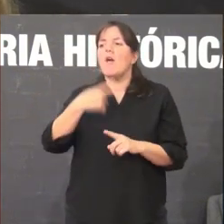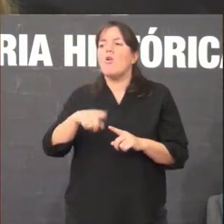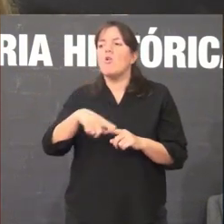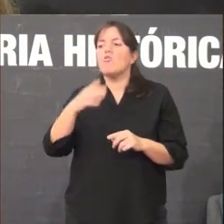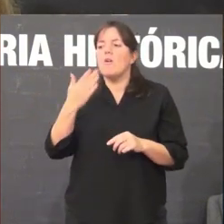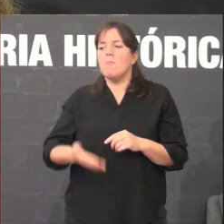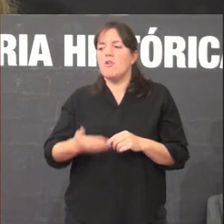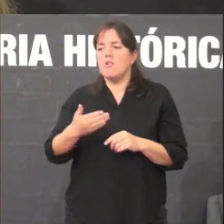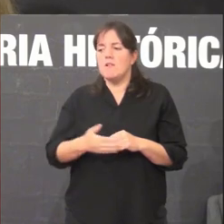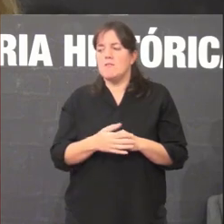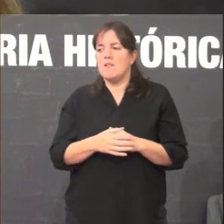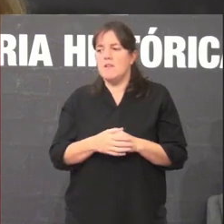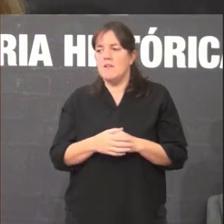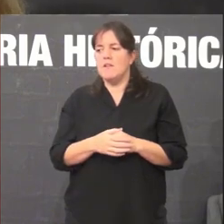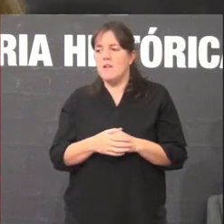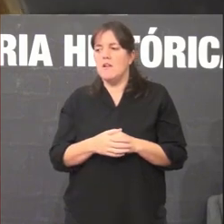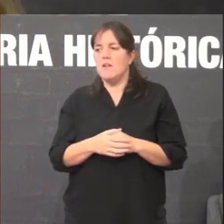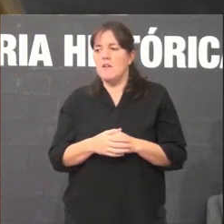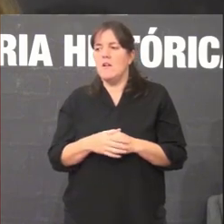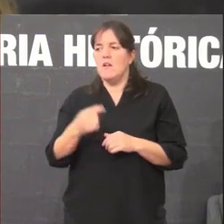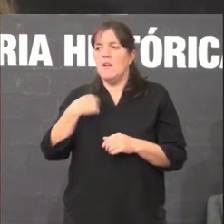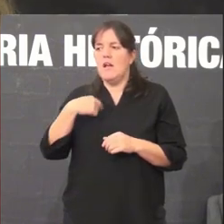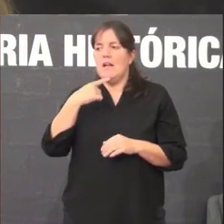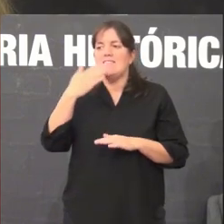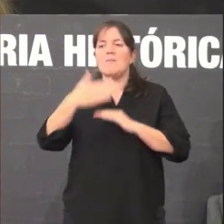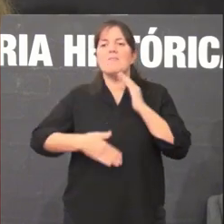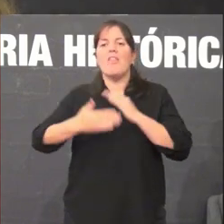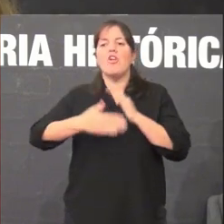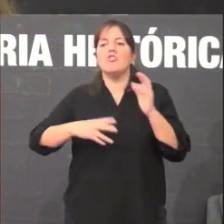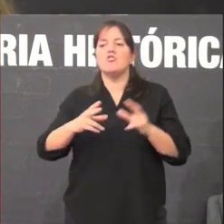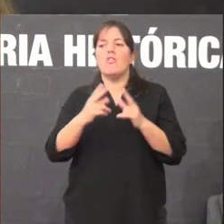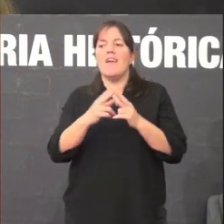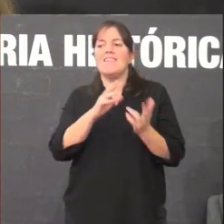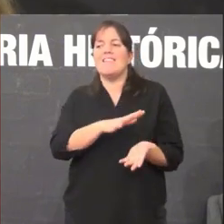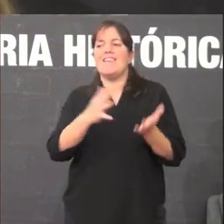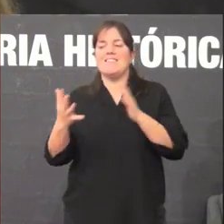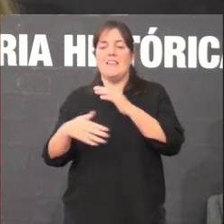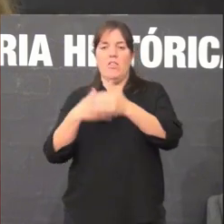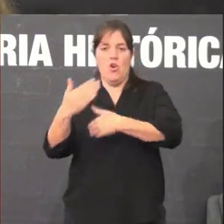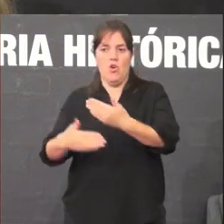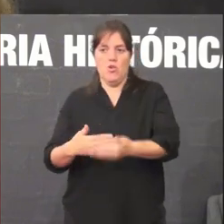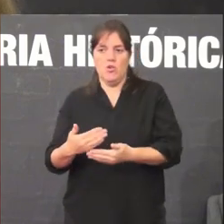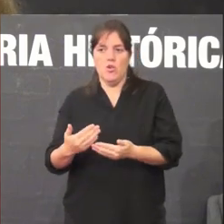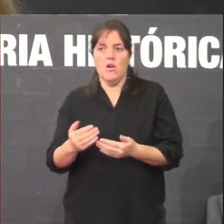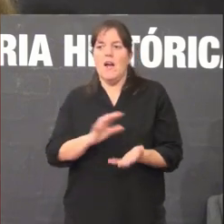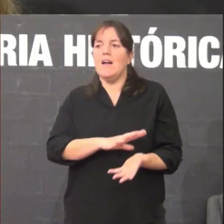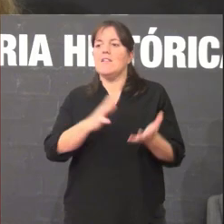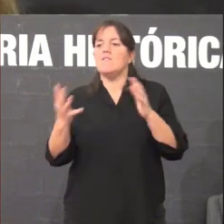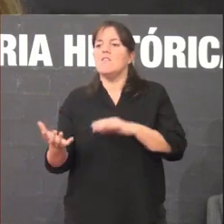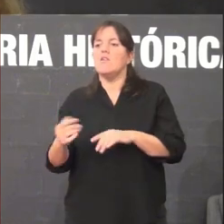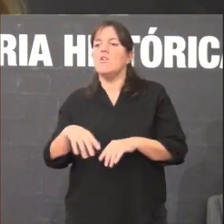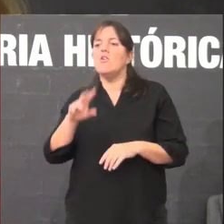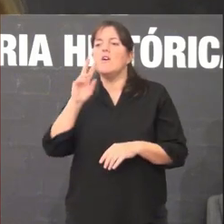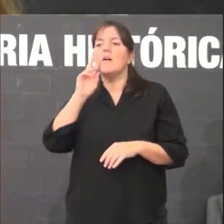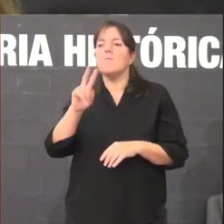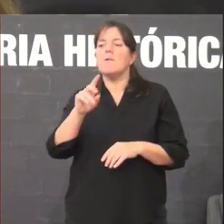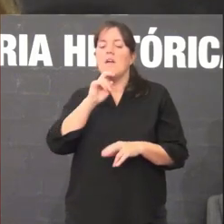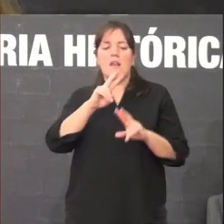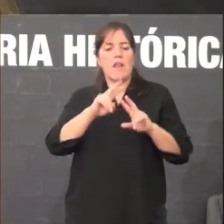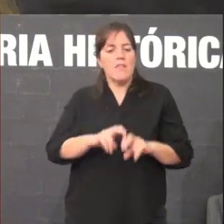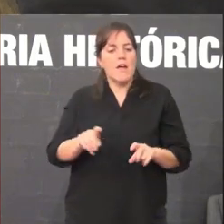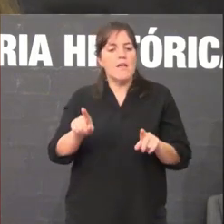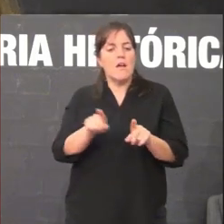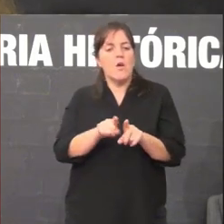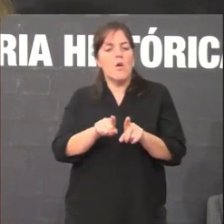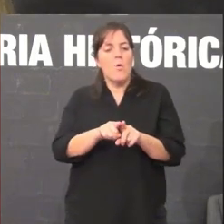Negligenciava as mobilizações sociais durante a transição. A transição era vista e era analisada, tendo